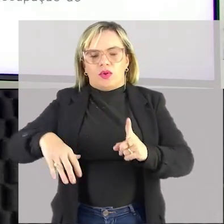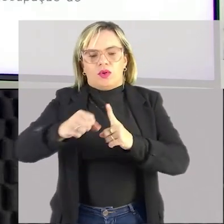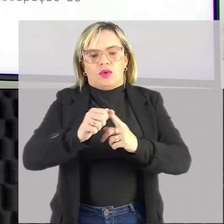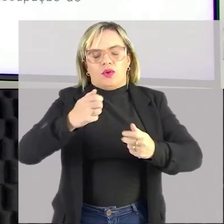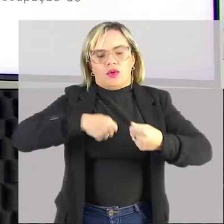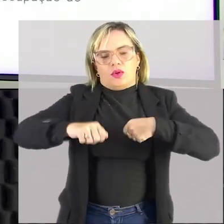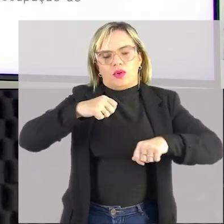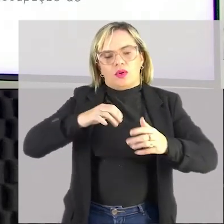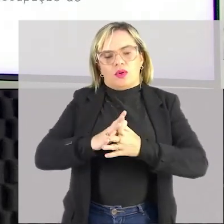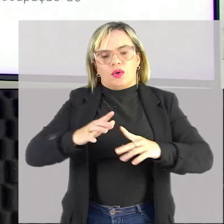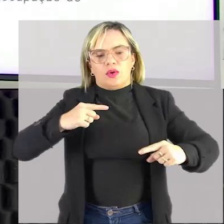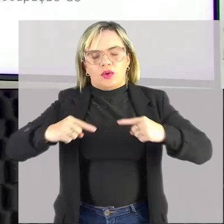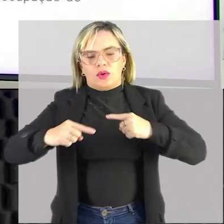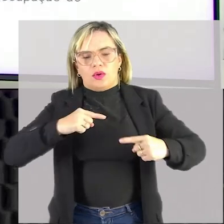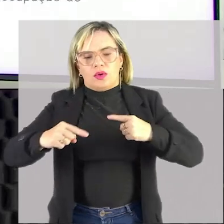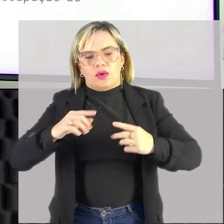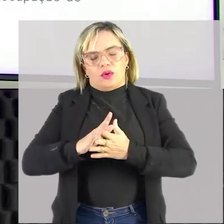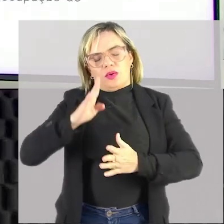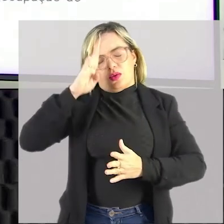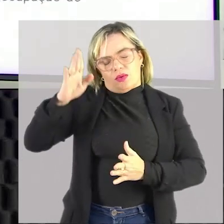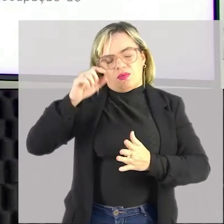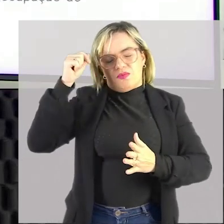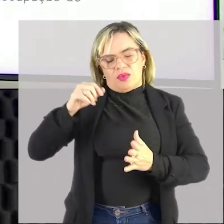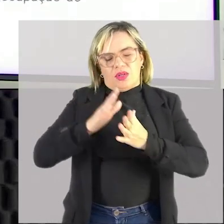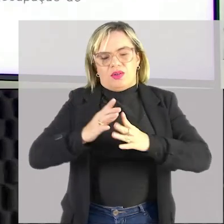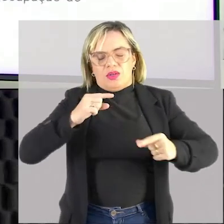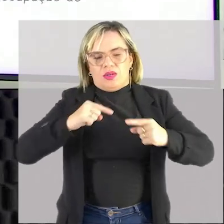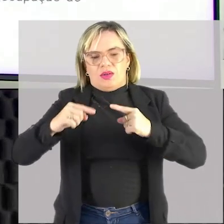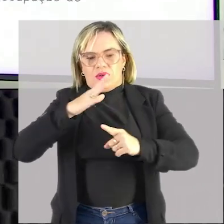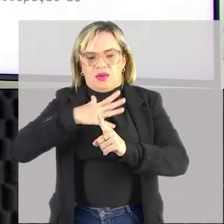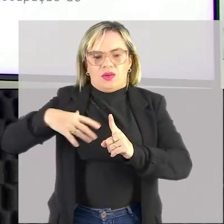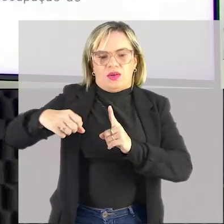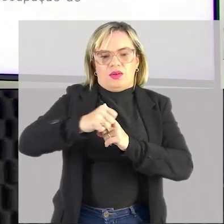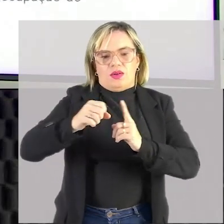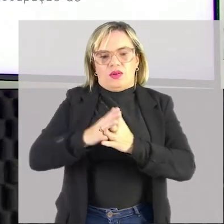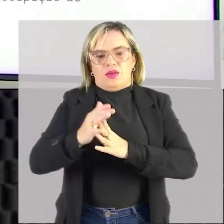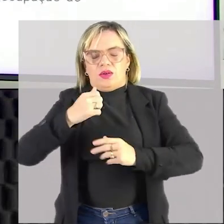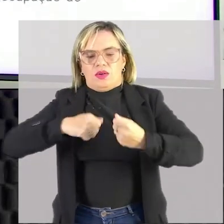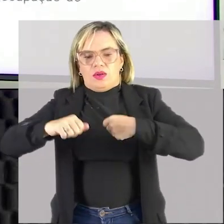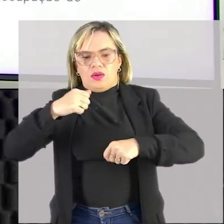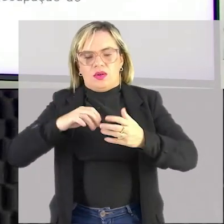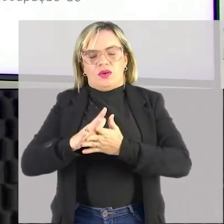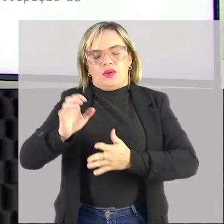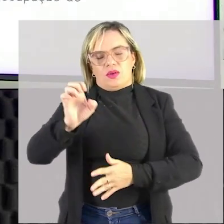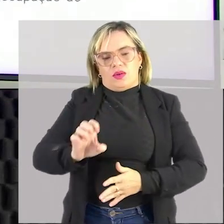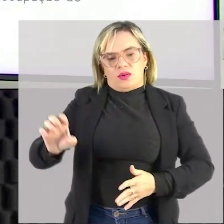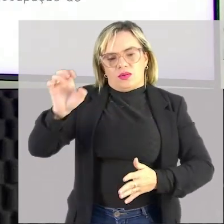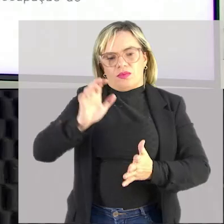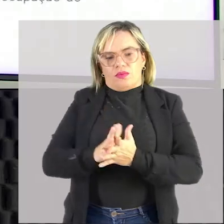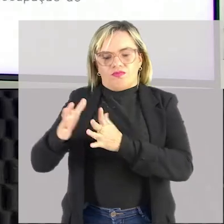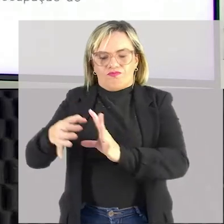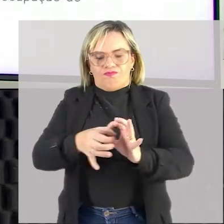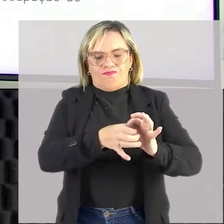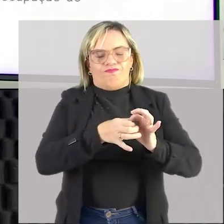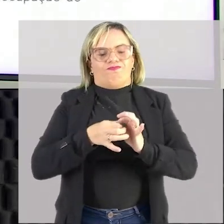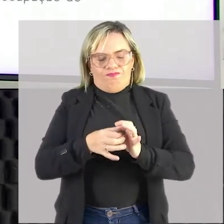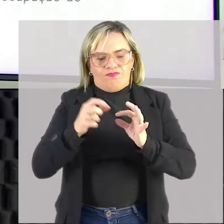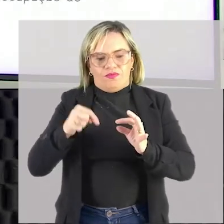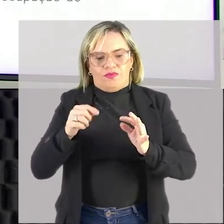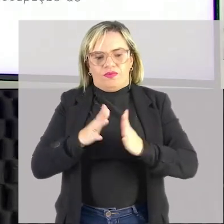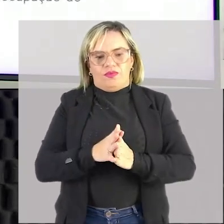mas principalmente político, social e econômico, que vão estar entrelaçados